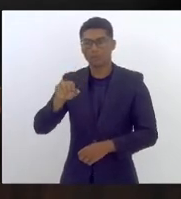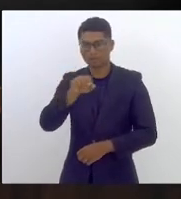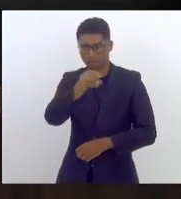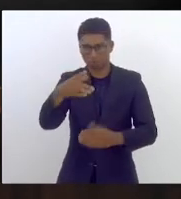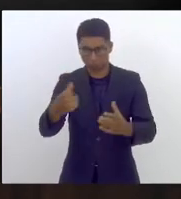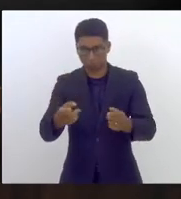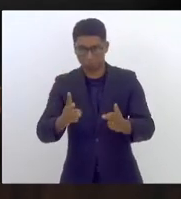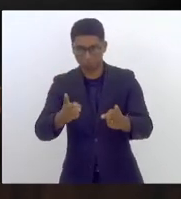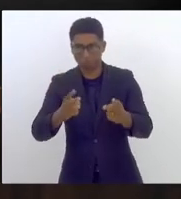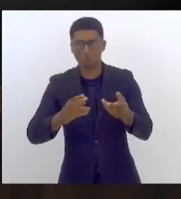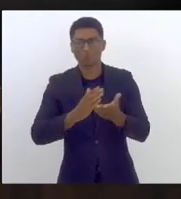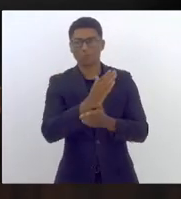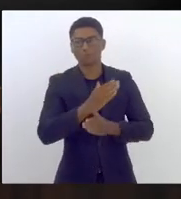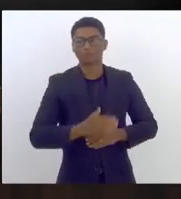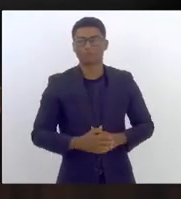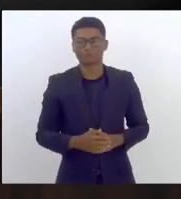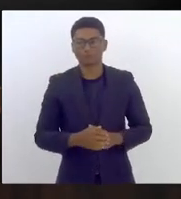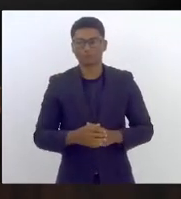permaneçam aprovados